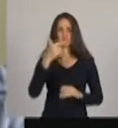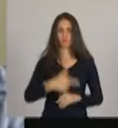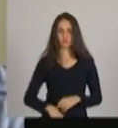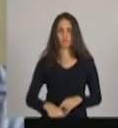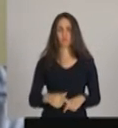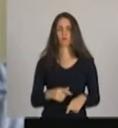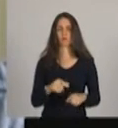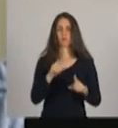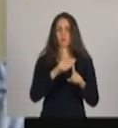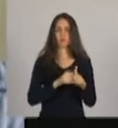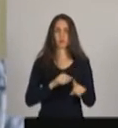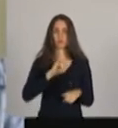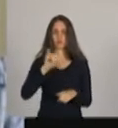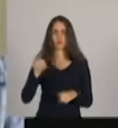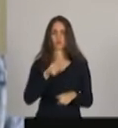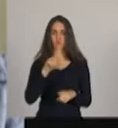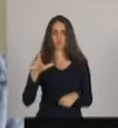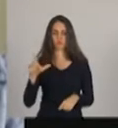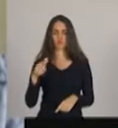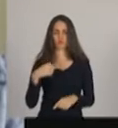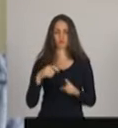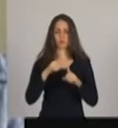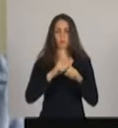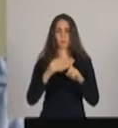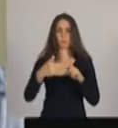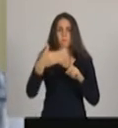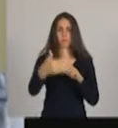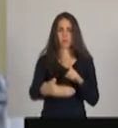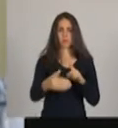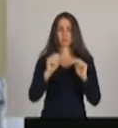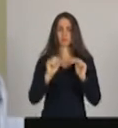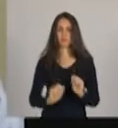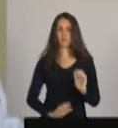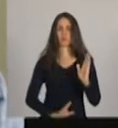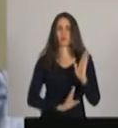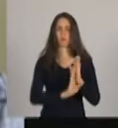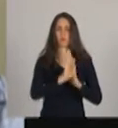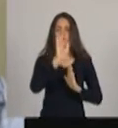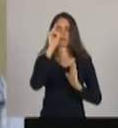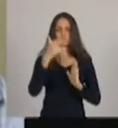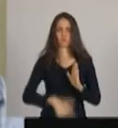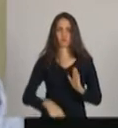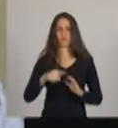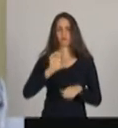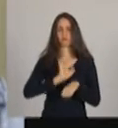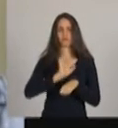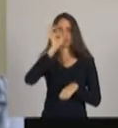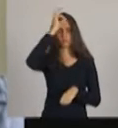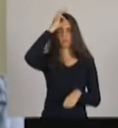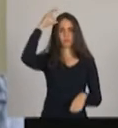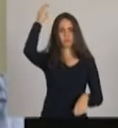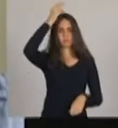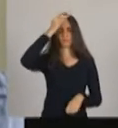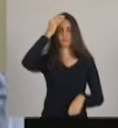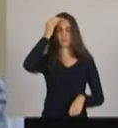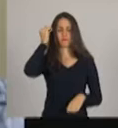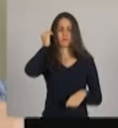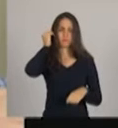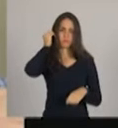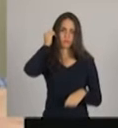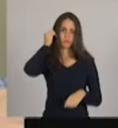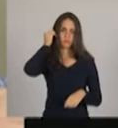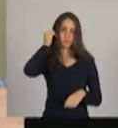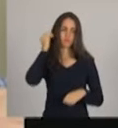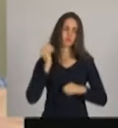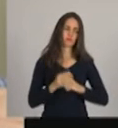de julho, daqui a um mês mais ou menos, um aumento de casos novamente aqui no estado do Espírito Santo. Mas